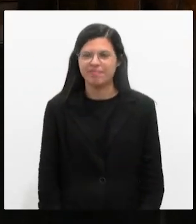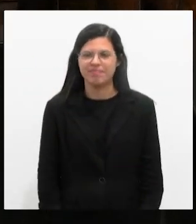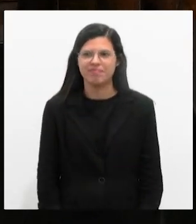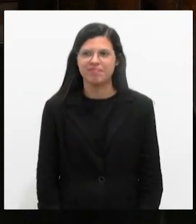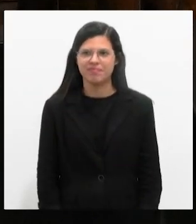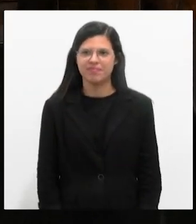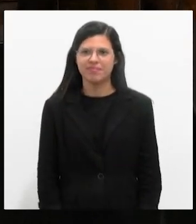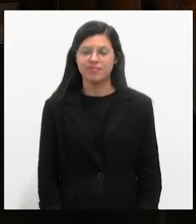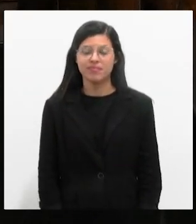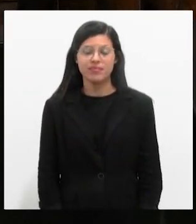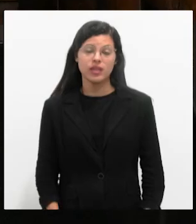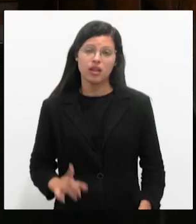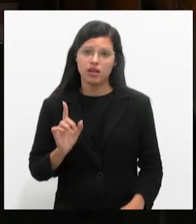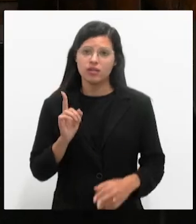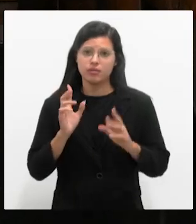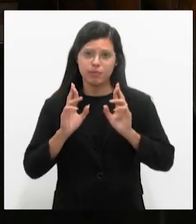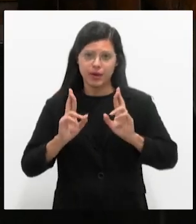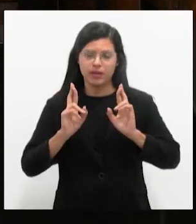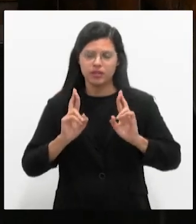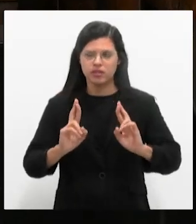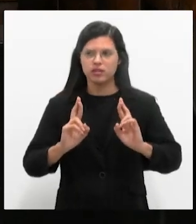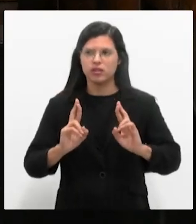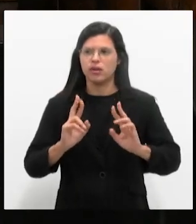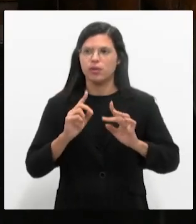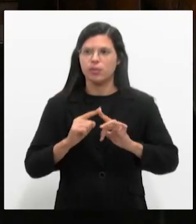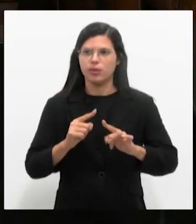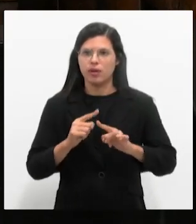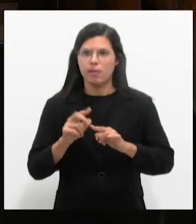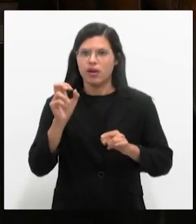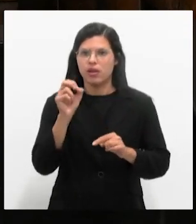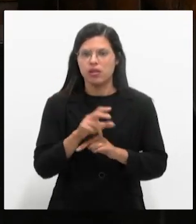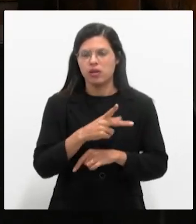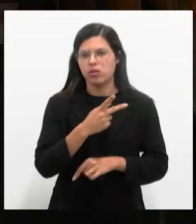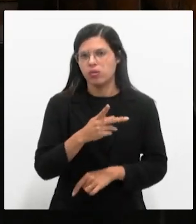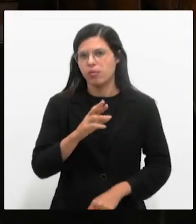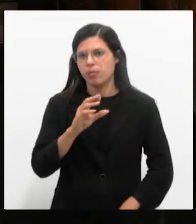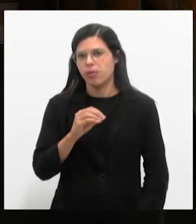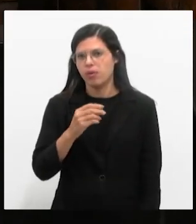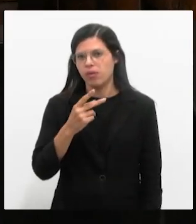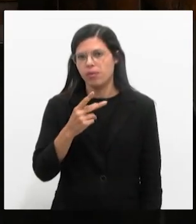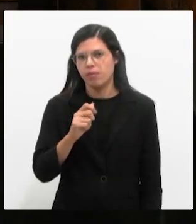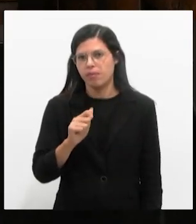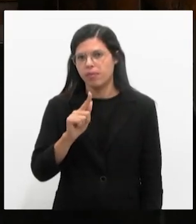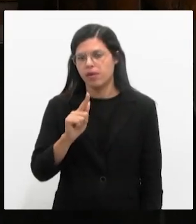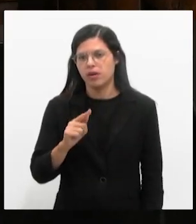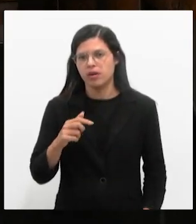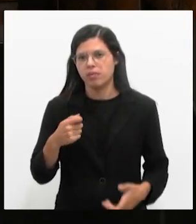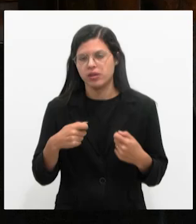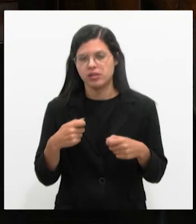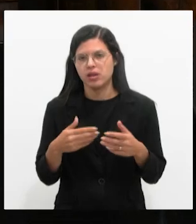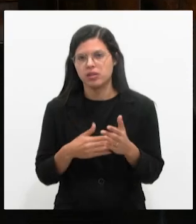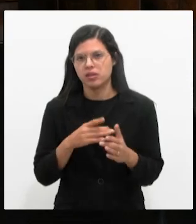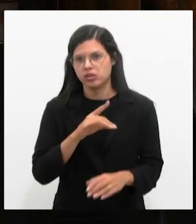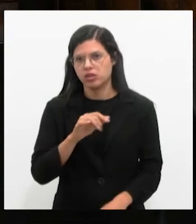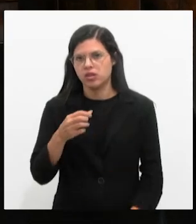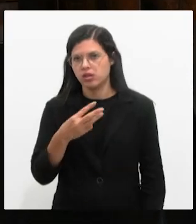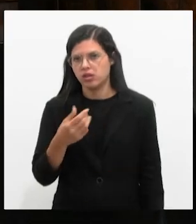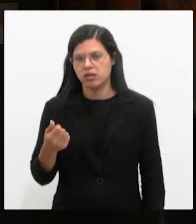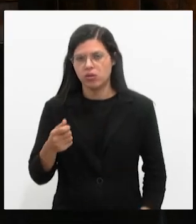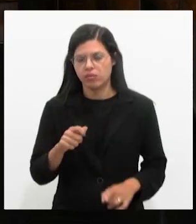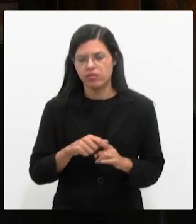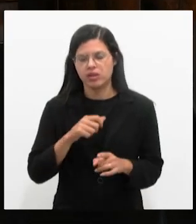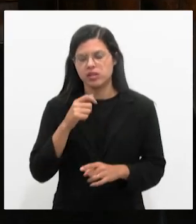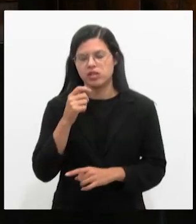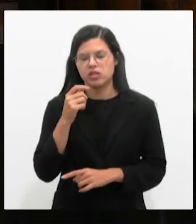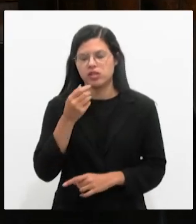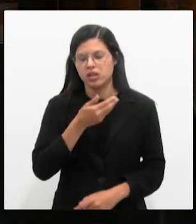Mas essa é a esperança, porque para aderir ao PROPAG tem que ser até 31 de dezembro desse ano. Nós já vamos